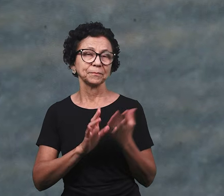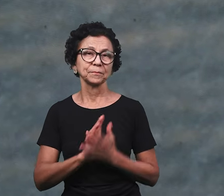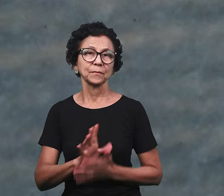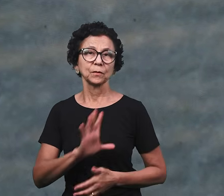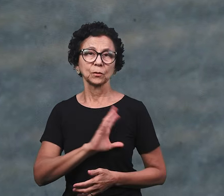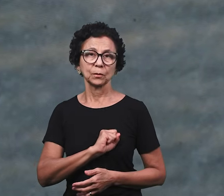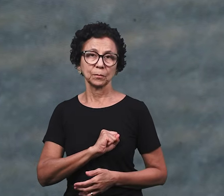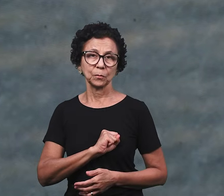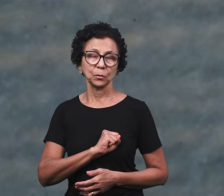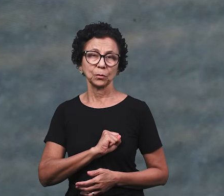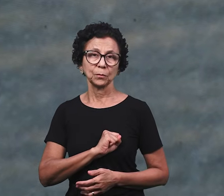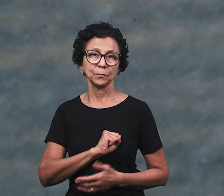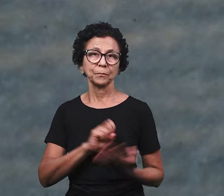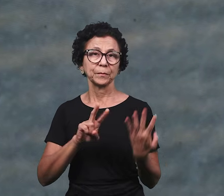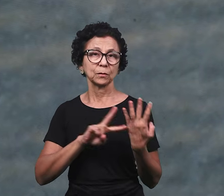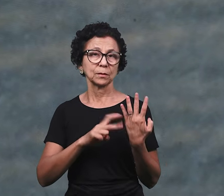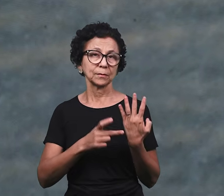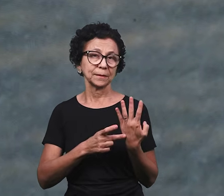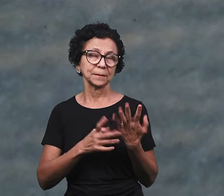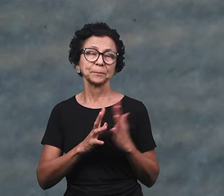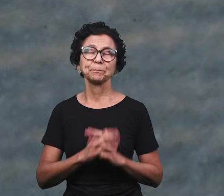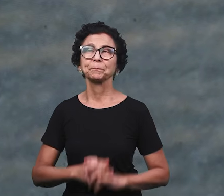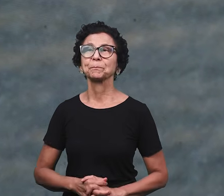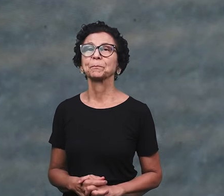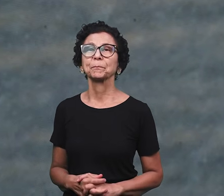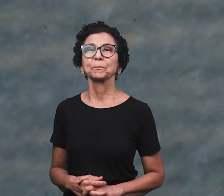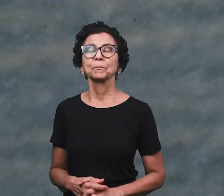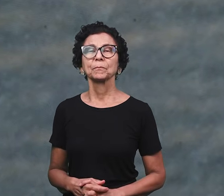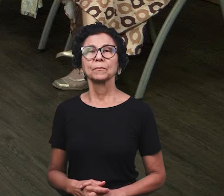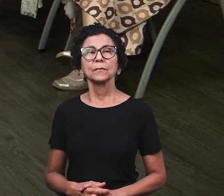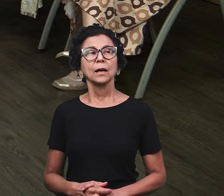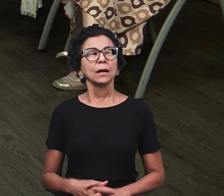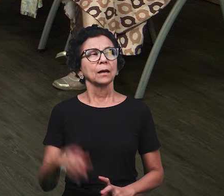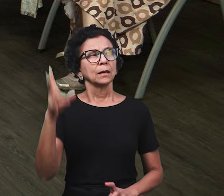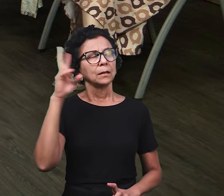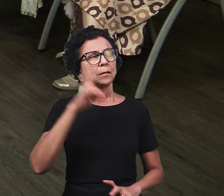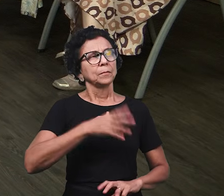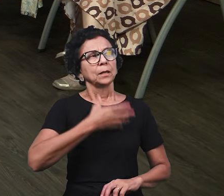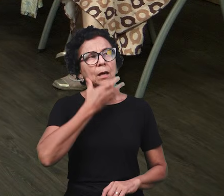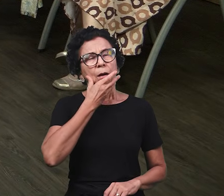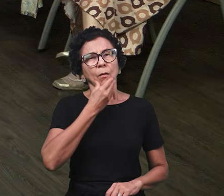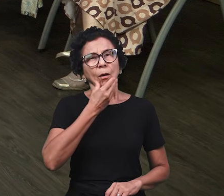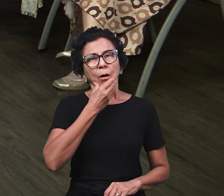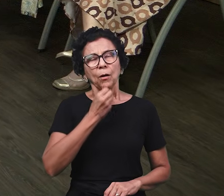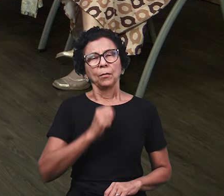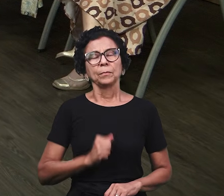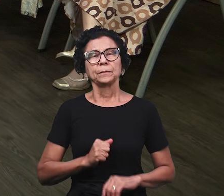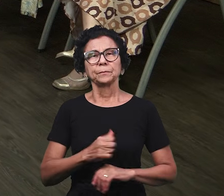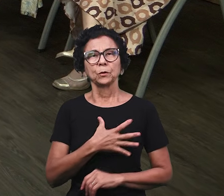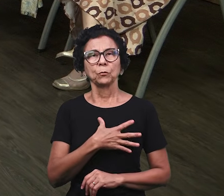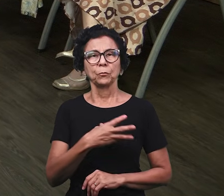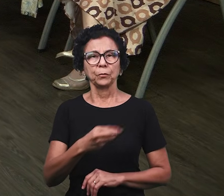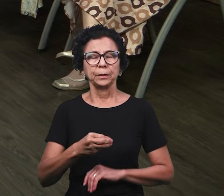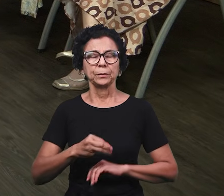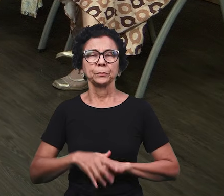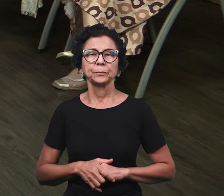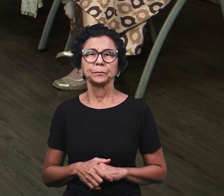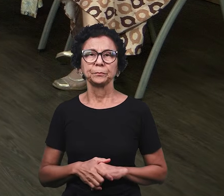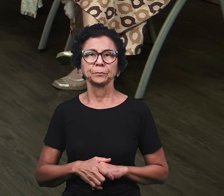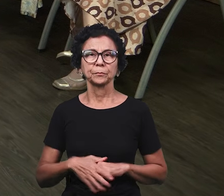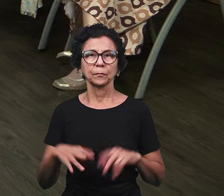amor. Eu lembrei aqui, Josias, do filho pródigo. Sim. Pediu parte da